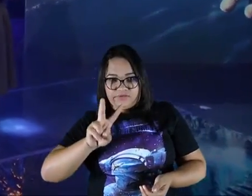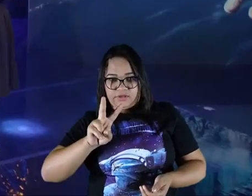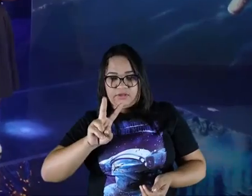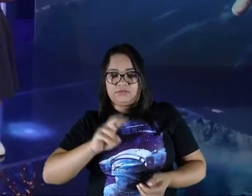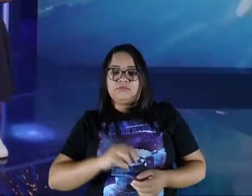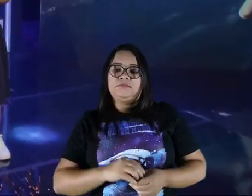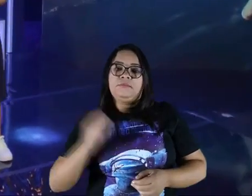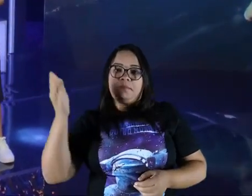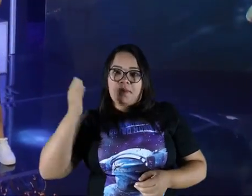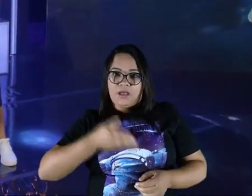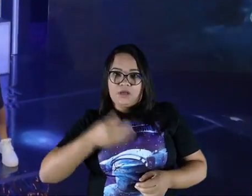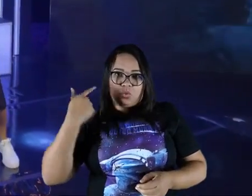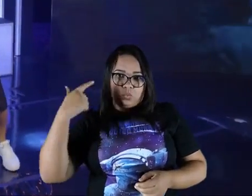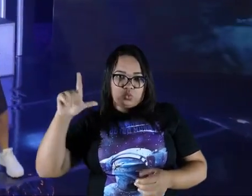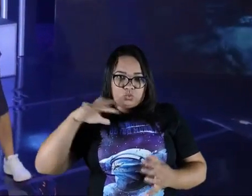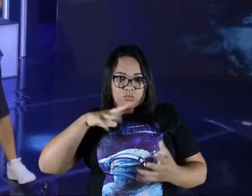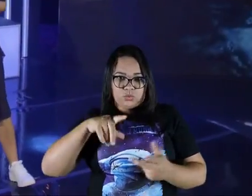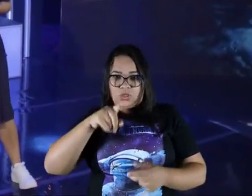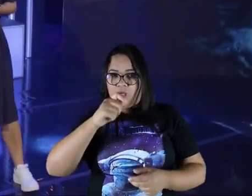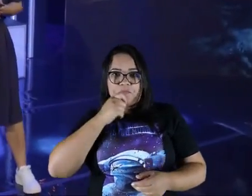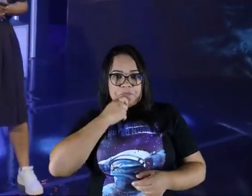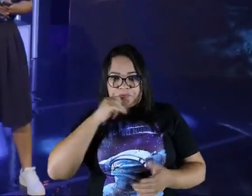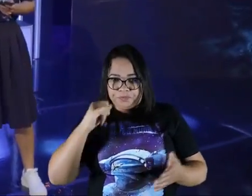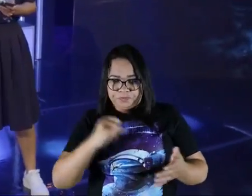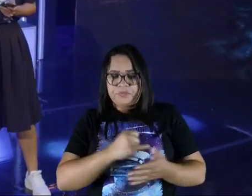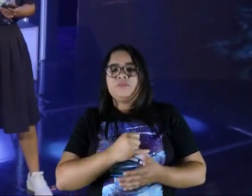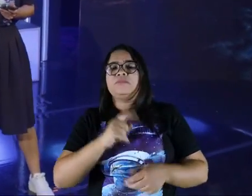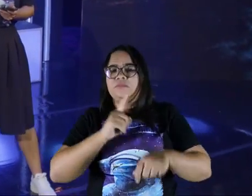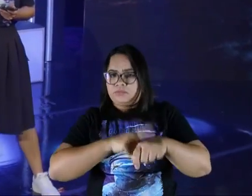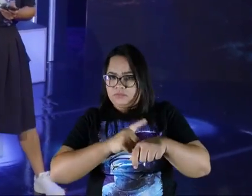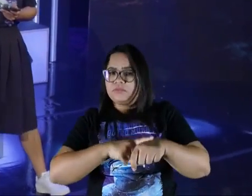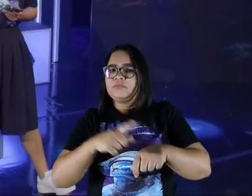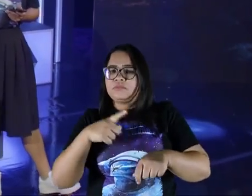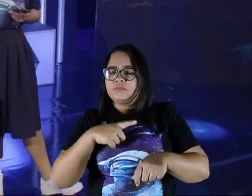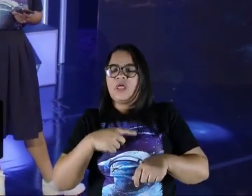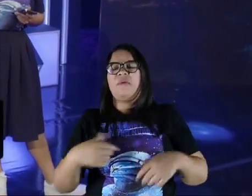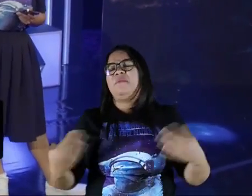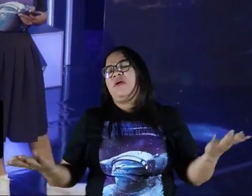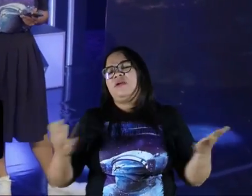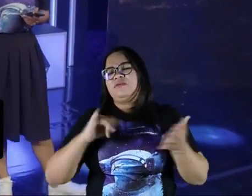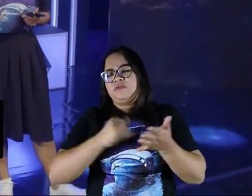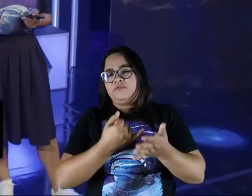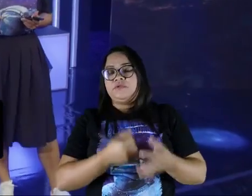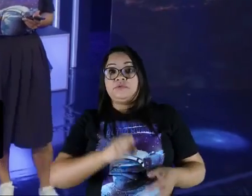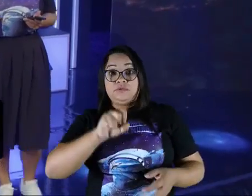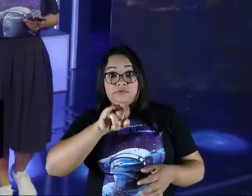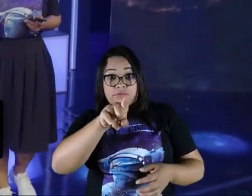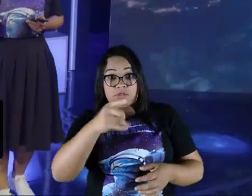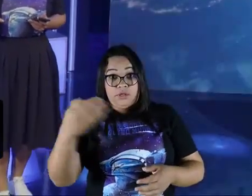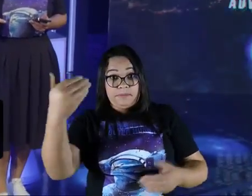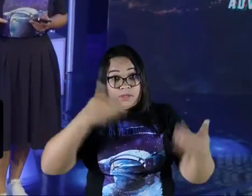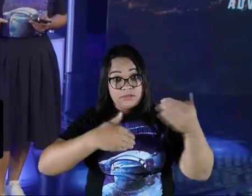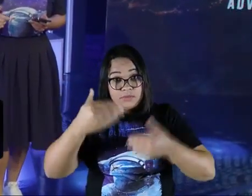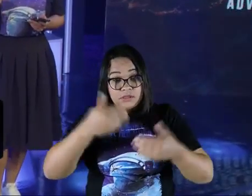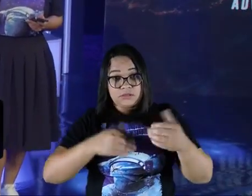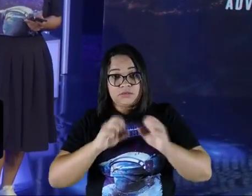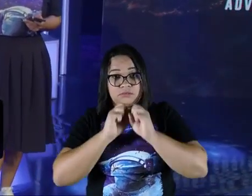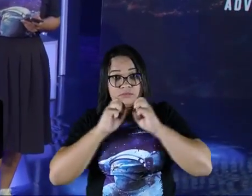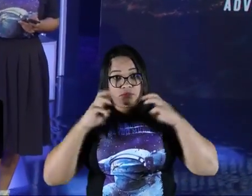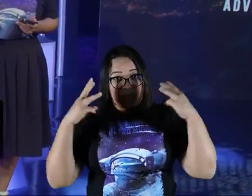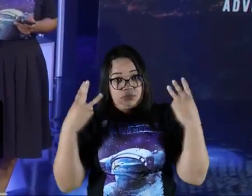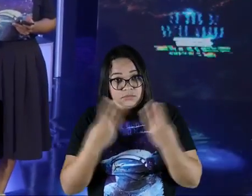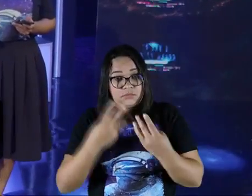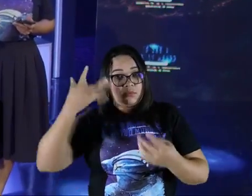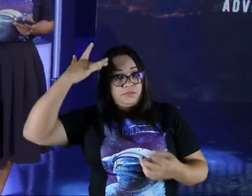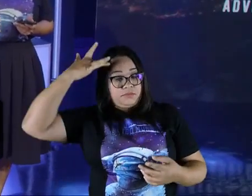adv.st/deoutromundo, se você ainda não se inscreveu, dá tempo de se inscrever. Ah, Lígia, mas por que eu vou me inscrever? Porque se você quer participar dos workshops que